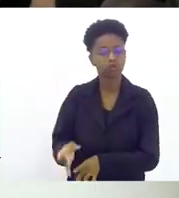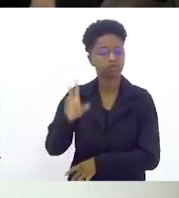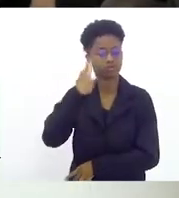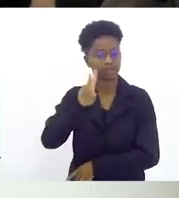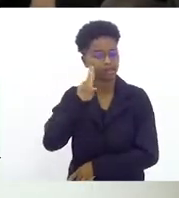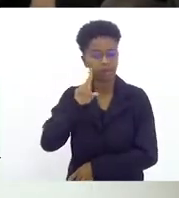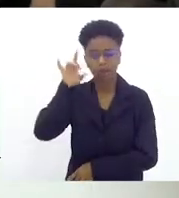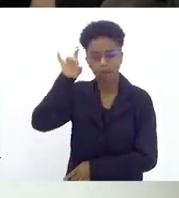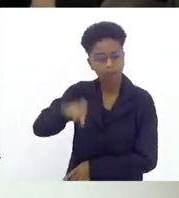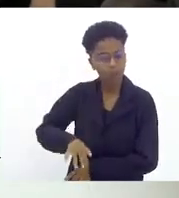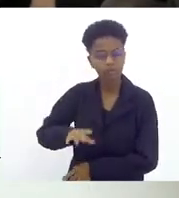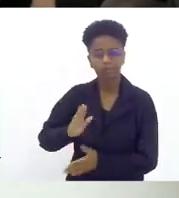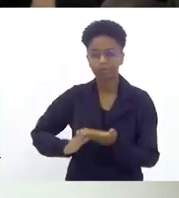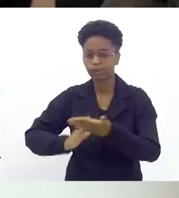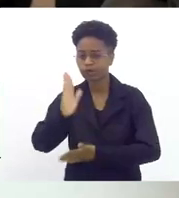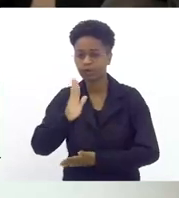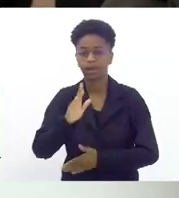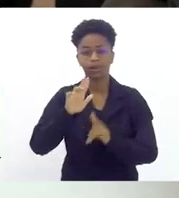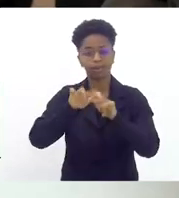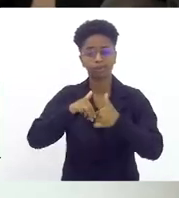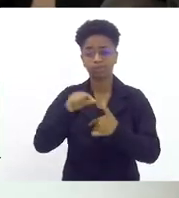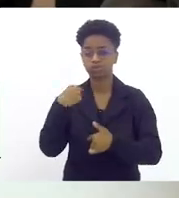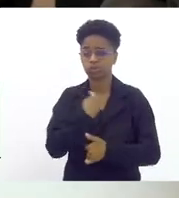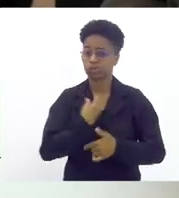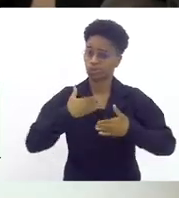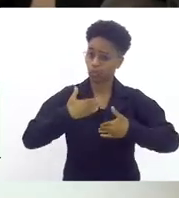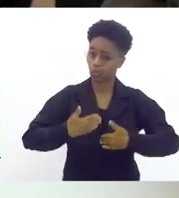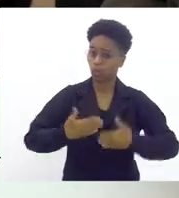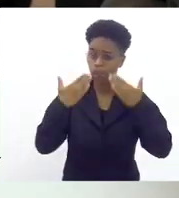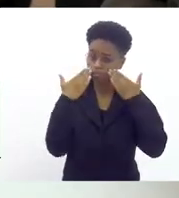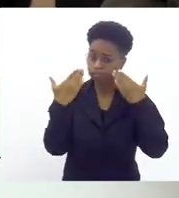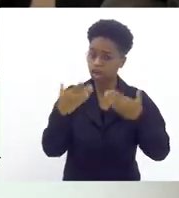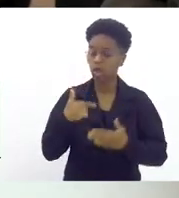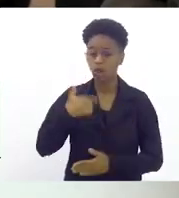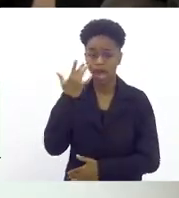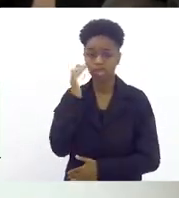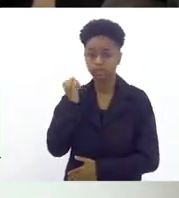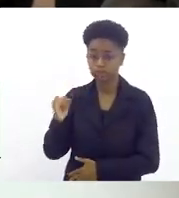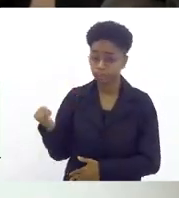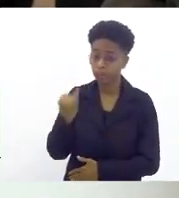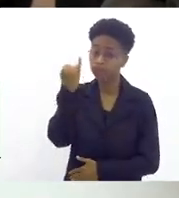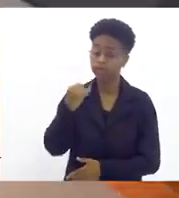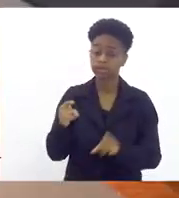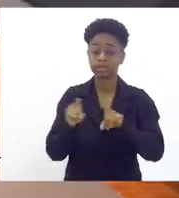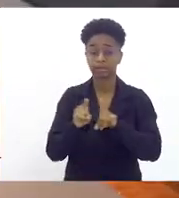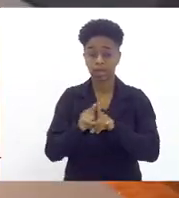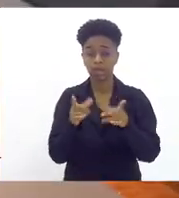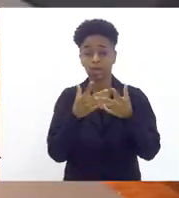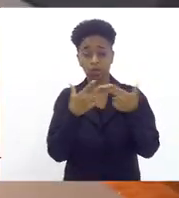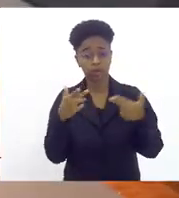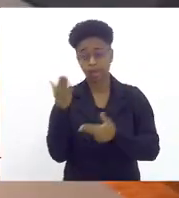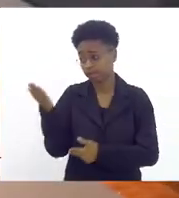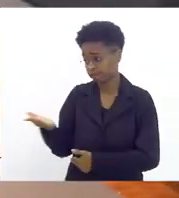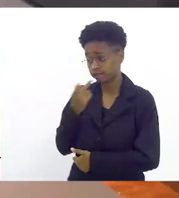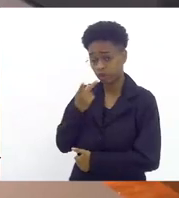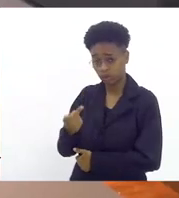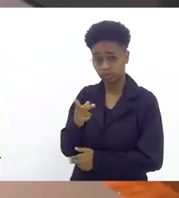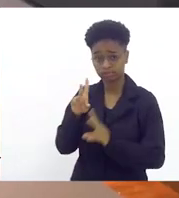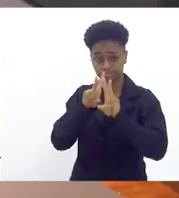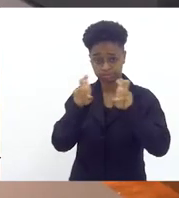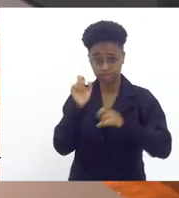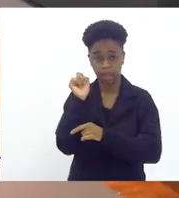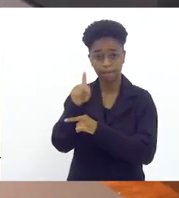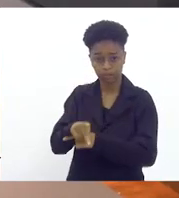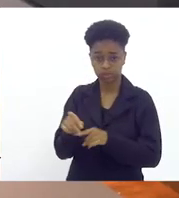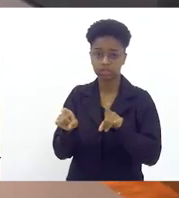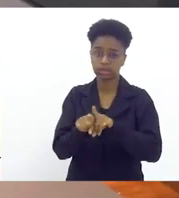lembradas e aprovadas através das nossas estéticas. Eu acho que isso é muito importante. E também um ponto que ele trouxe sobre a aposentadoria,